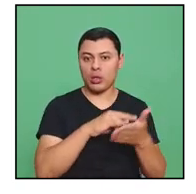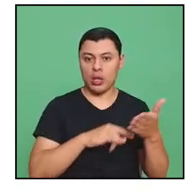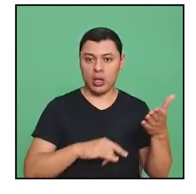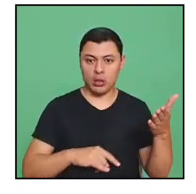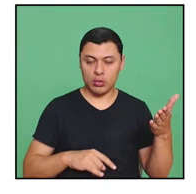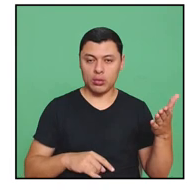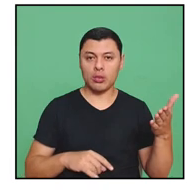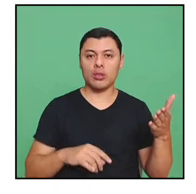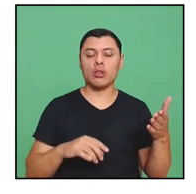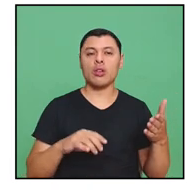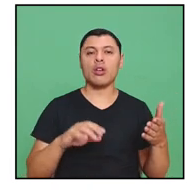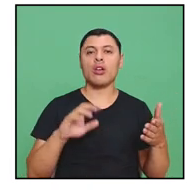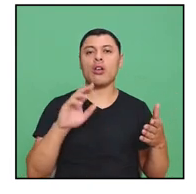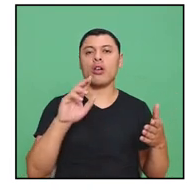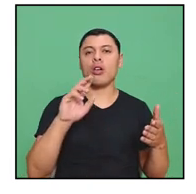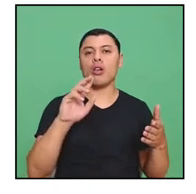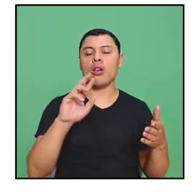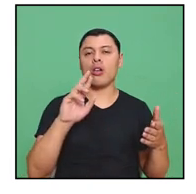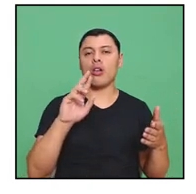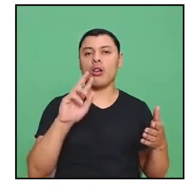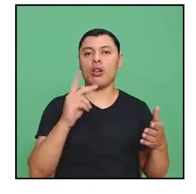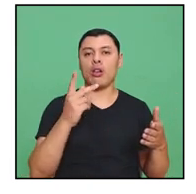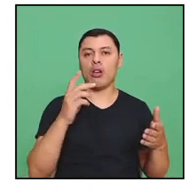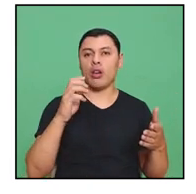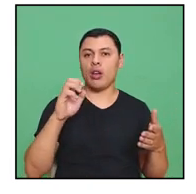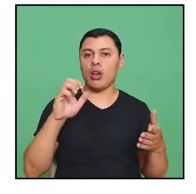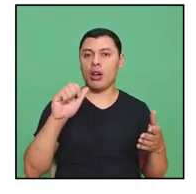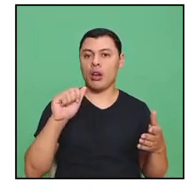Haribo, com o protocolo